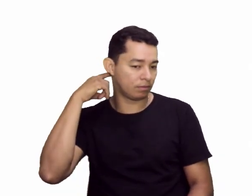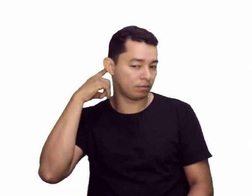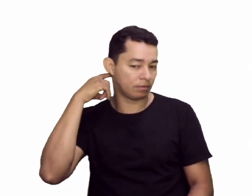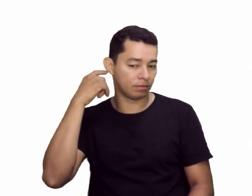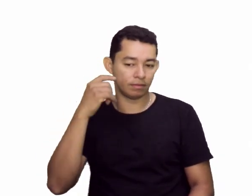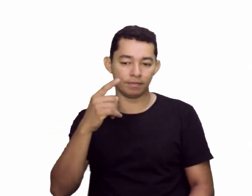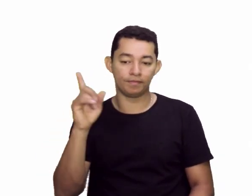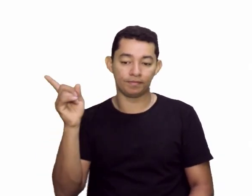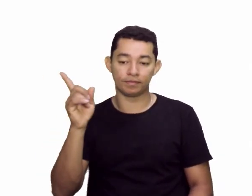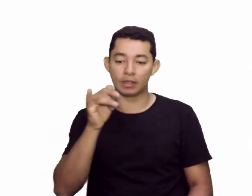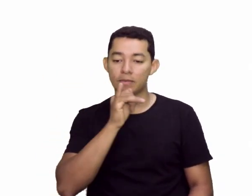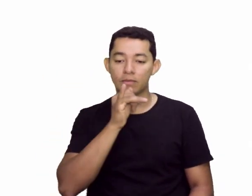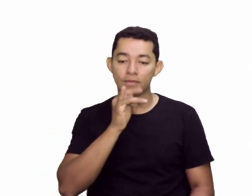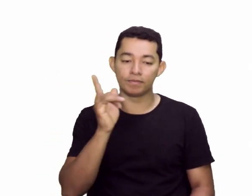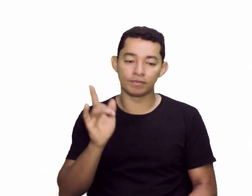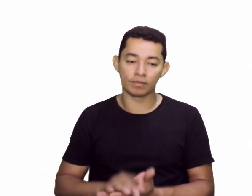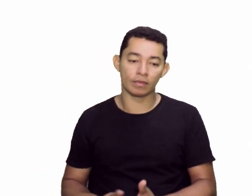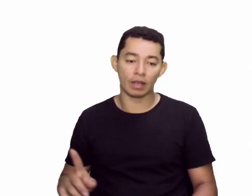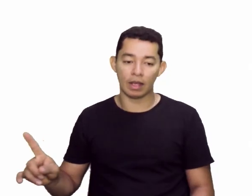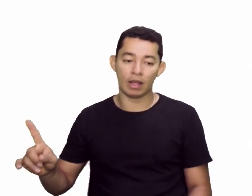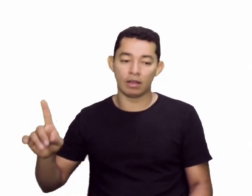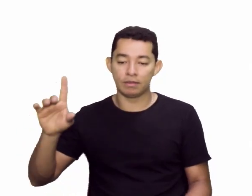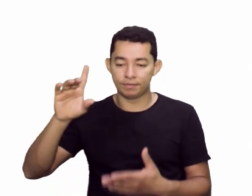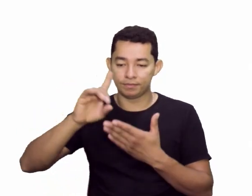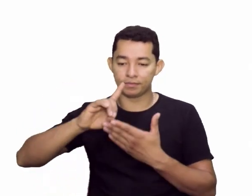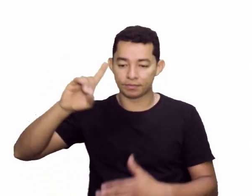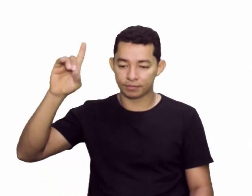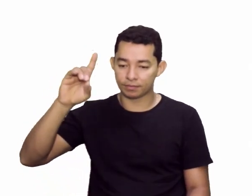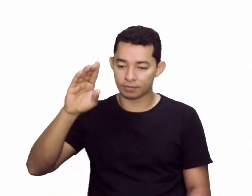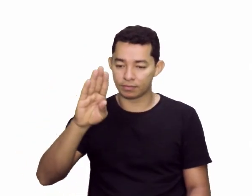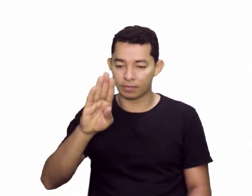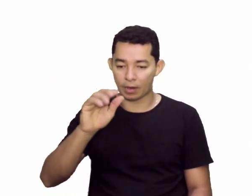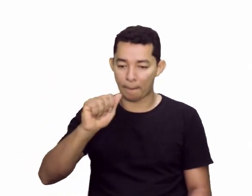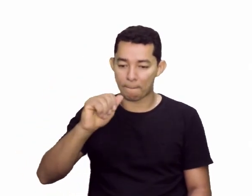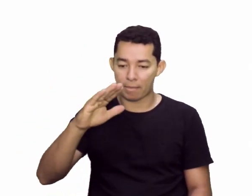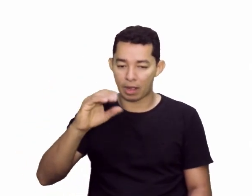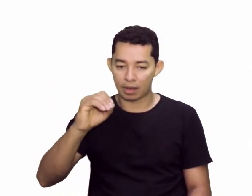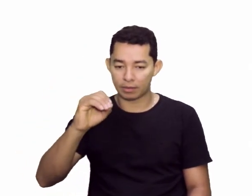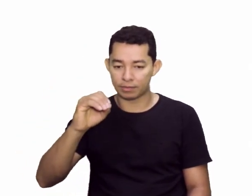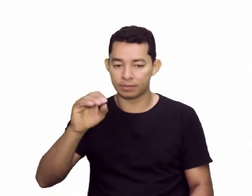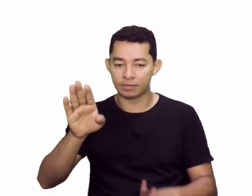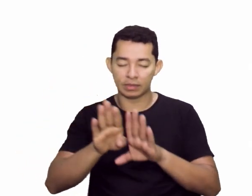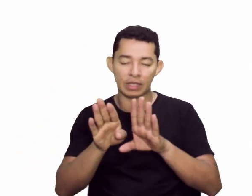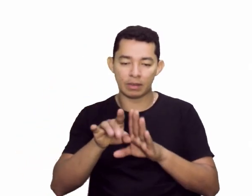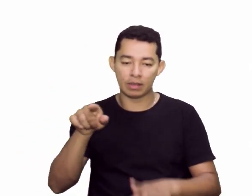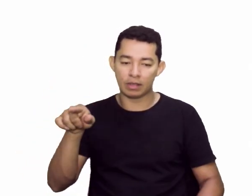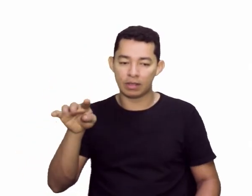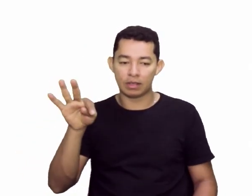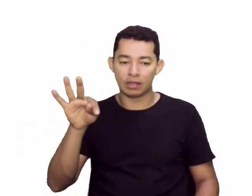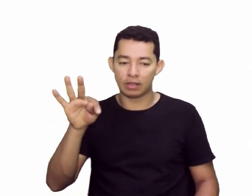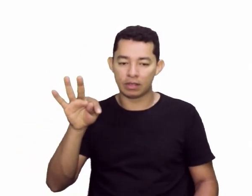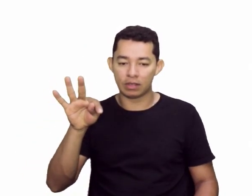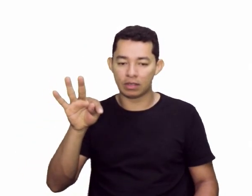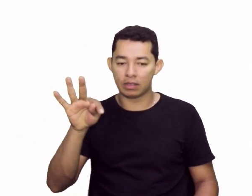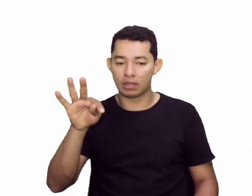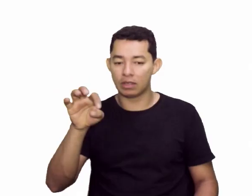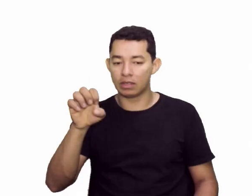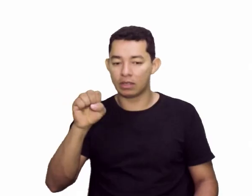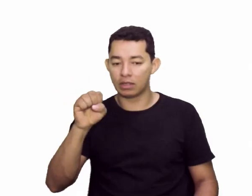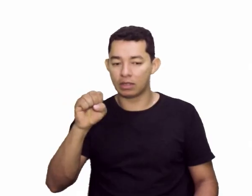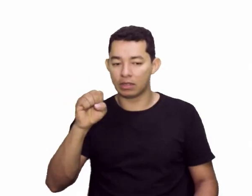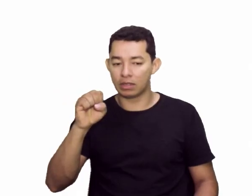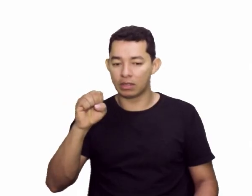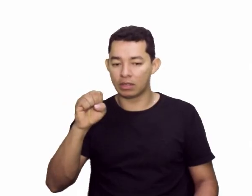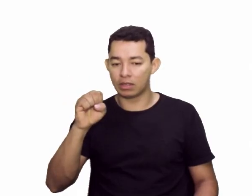tá? Do deus Baco, né? E o Tespes, certamente aí fingindo, né? A imagem, né? Porque eles